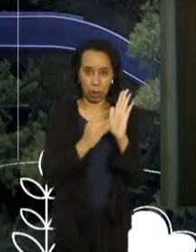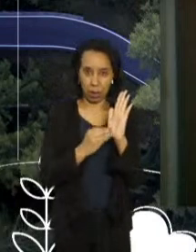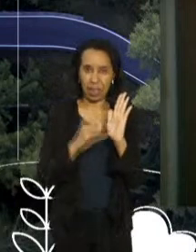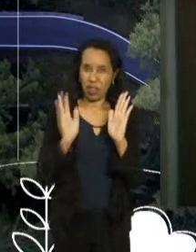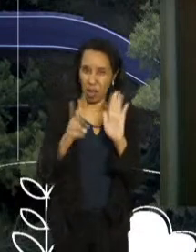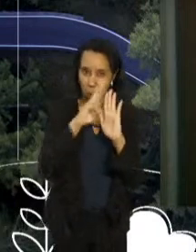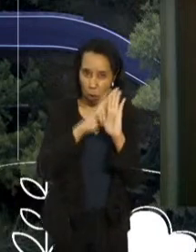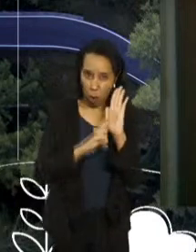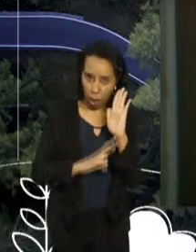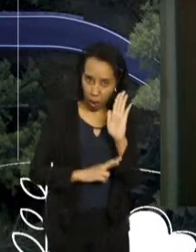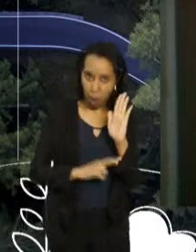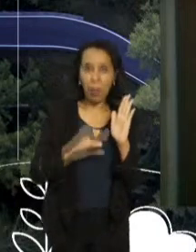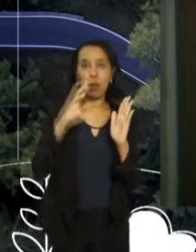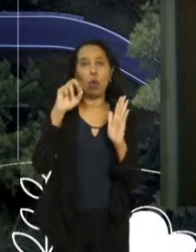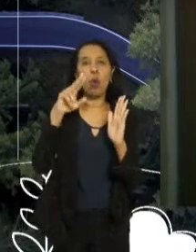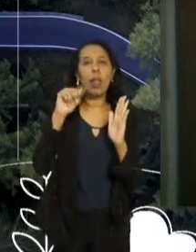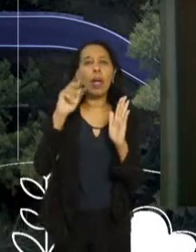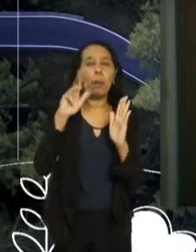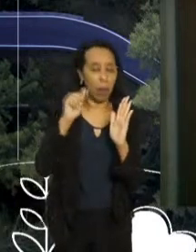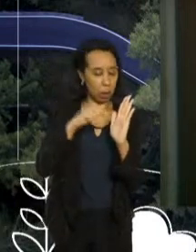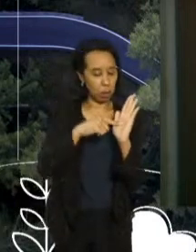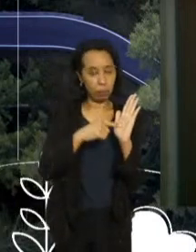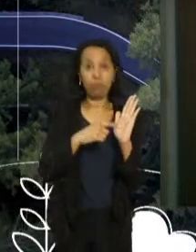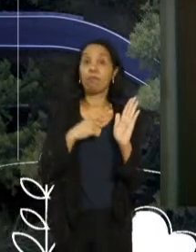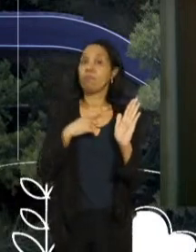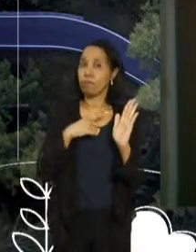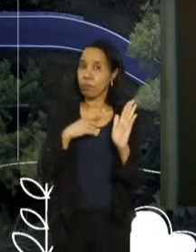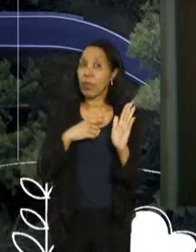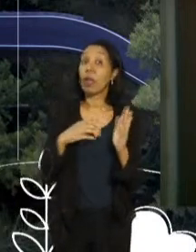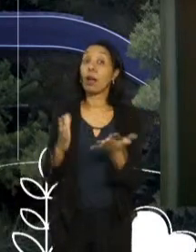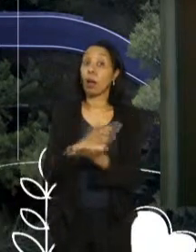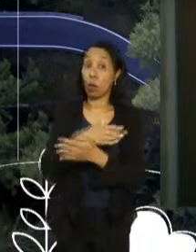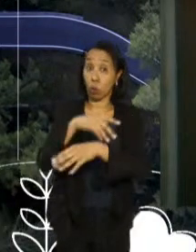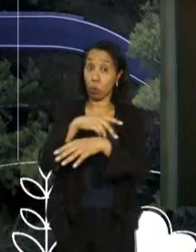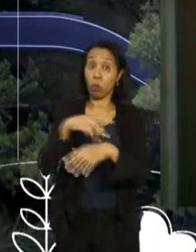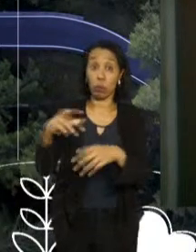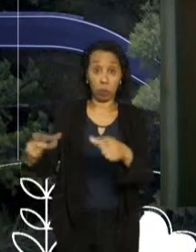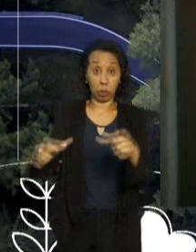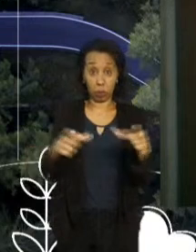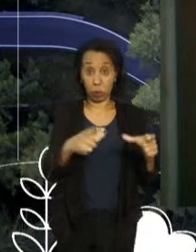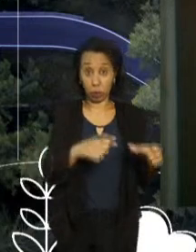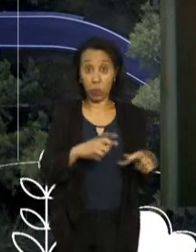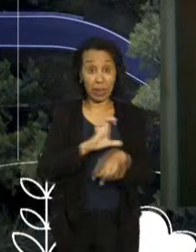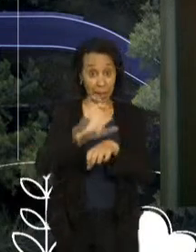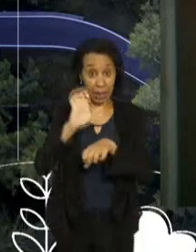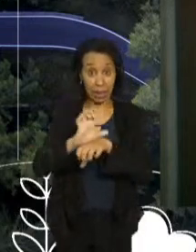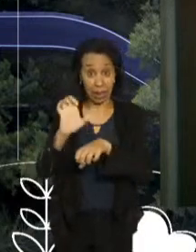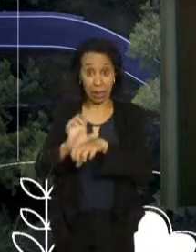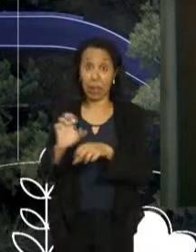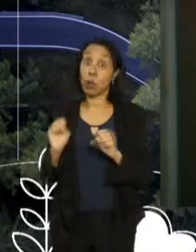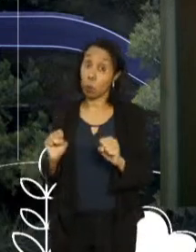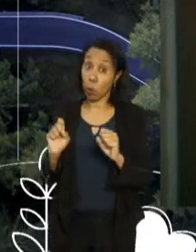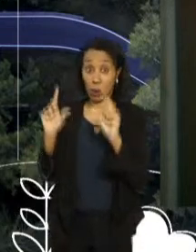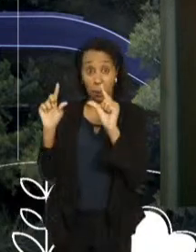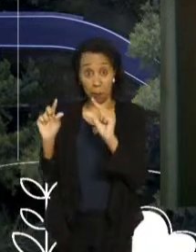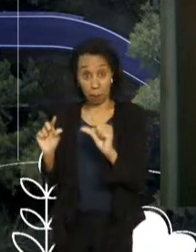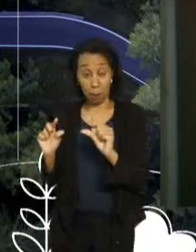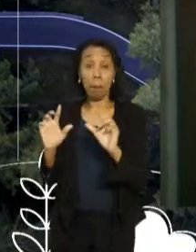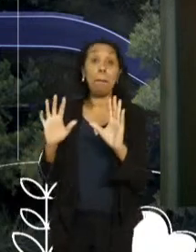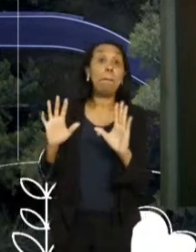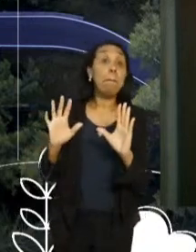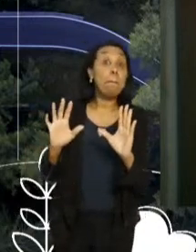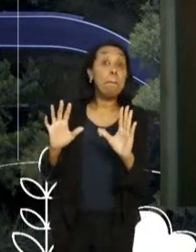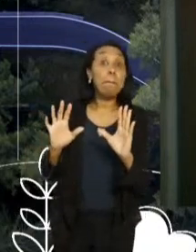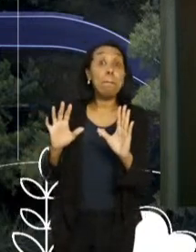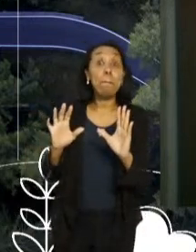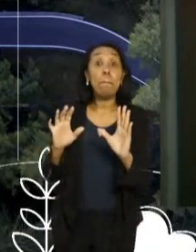do CONAMA recentemente, porque nós sabemos que os estados podem ser mais restritivos, mas não menos restritivos do que o